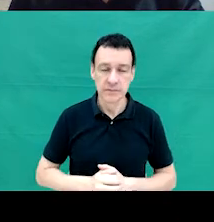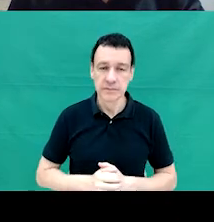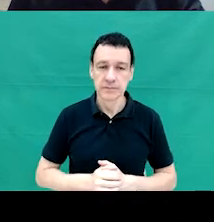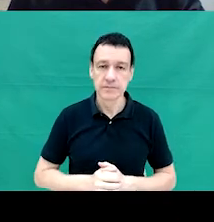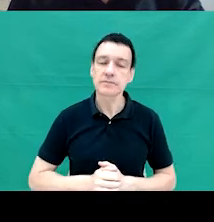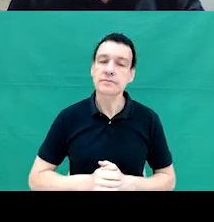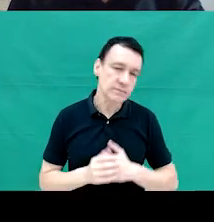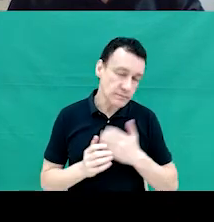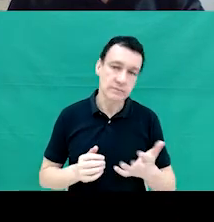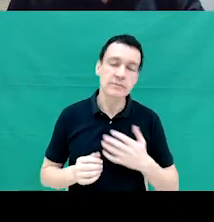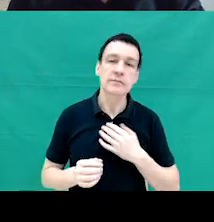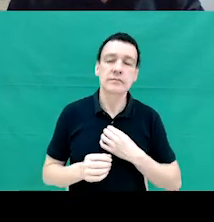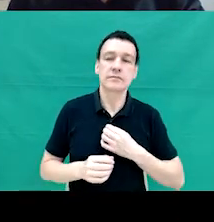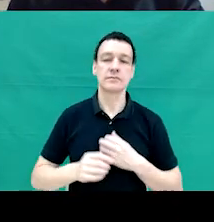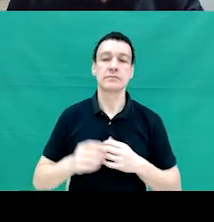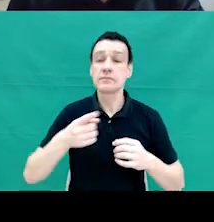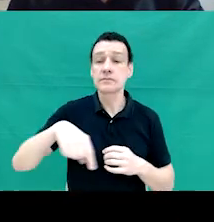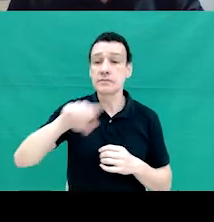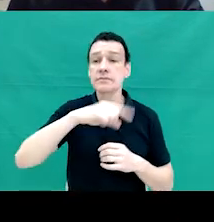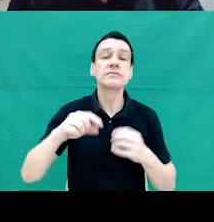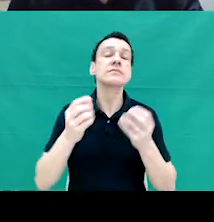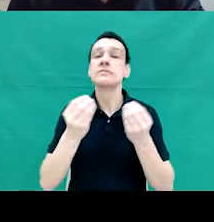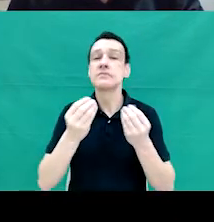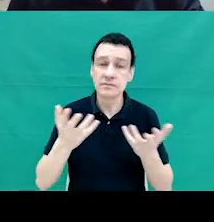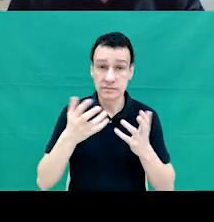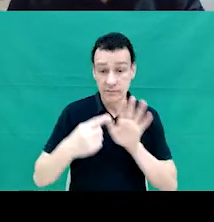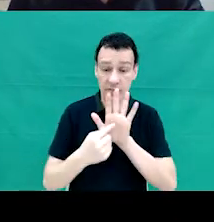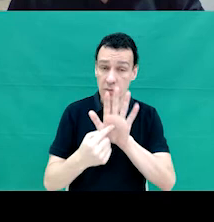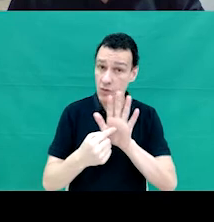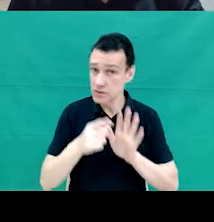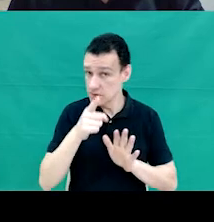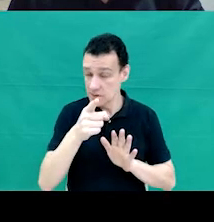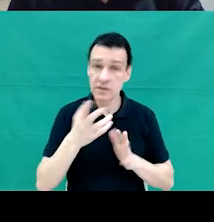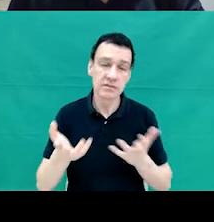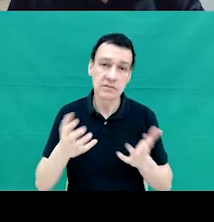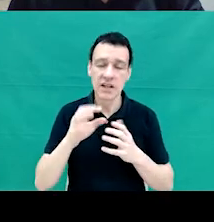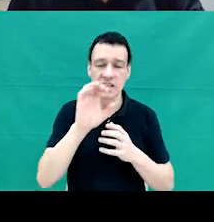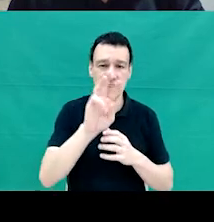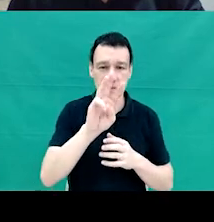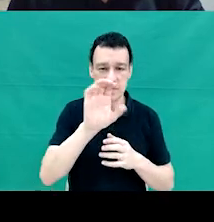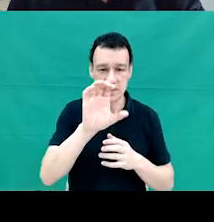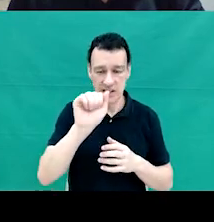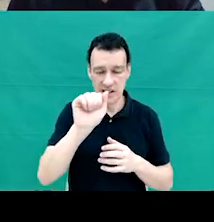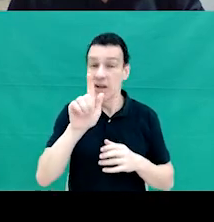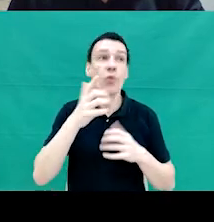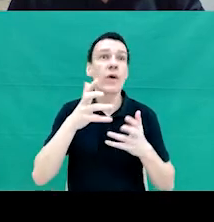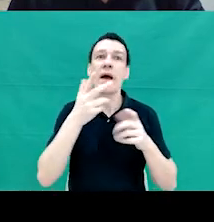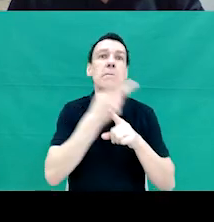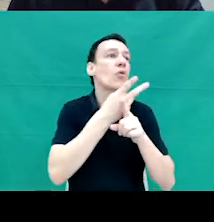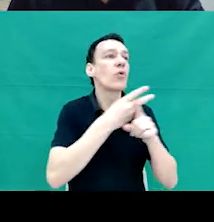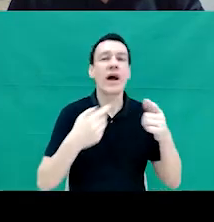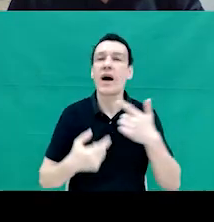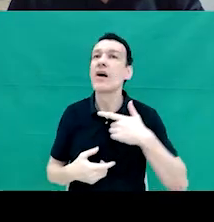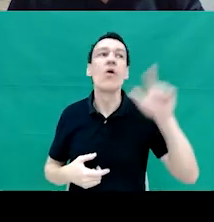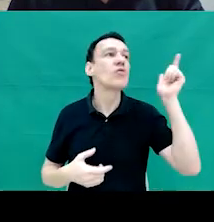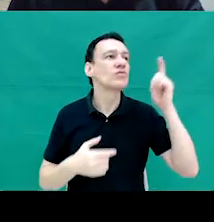gente quis e quer mostrar aqui é que diferentes diretrizes da WSAG sofrem ali um